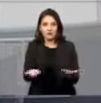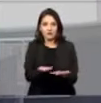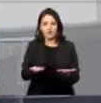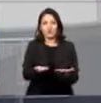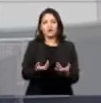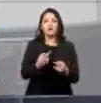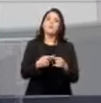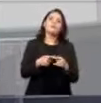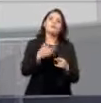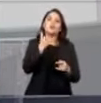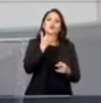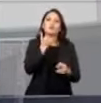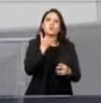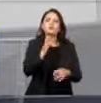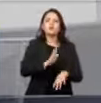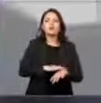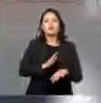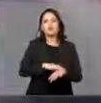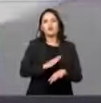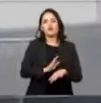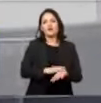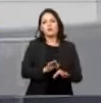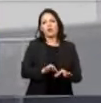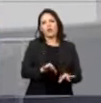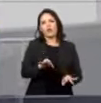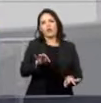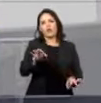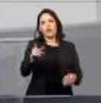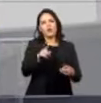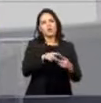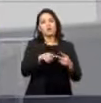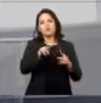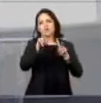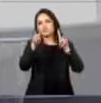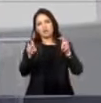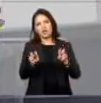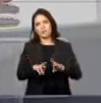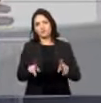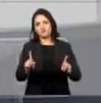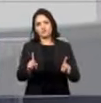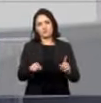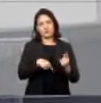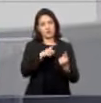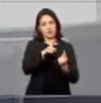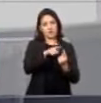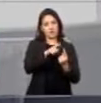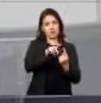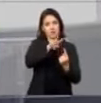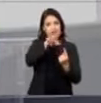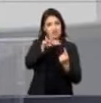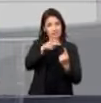ficar gastando tempo com esses dois coelhos. O primeiro coelho